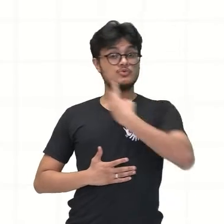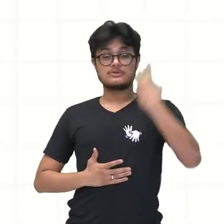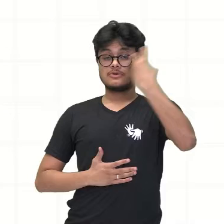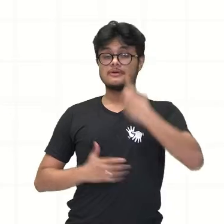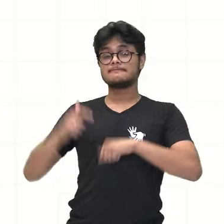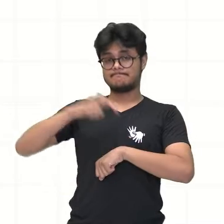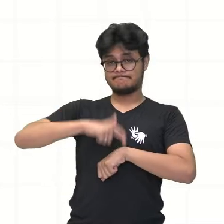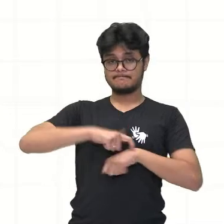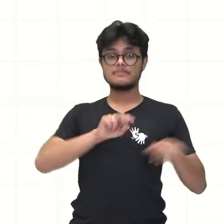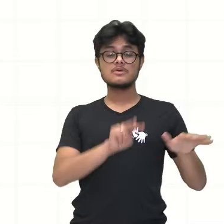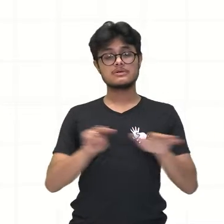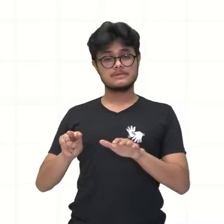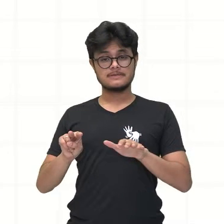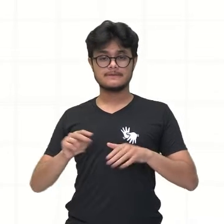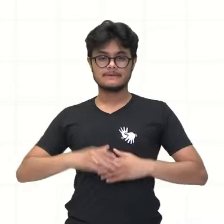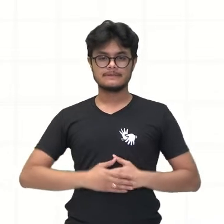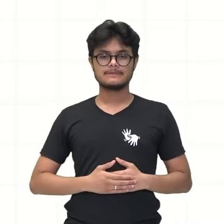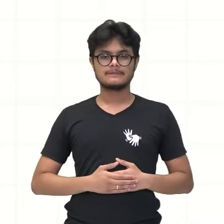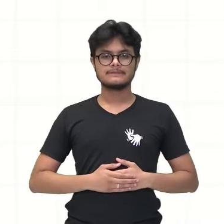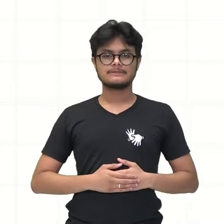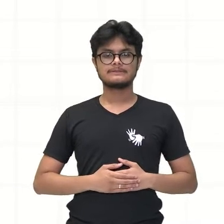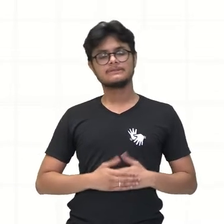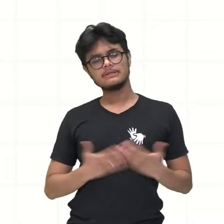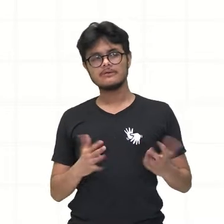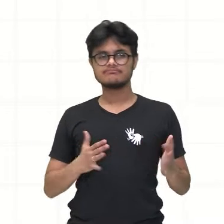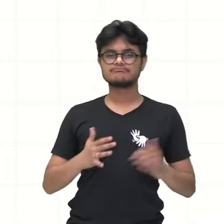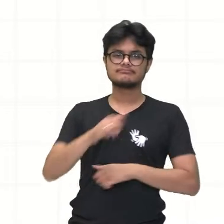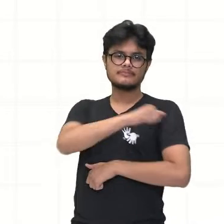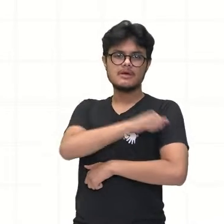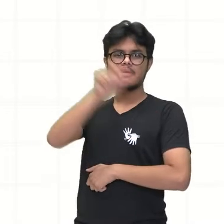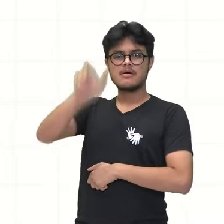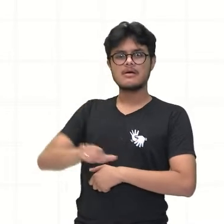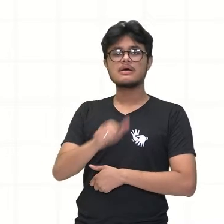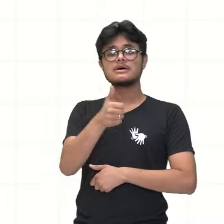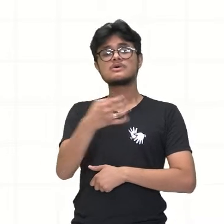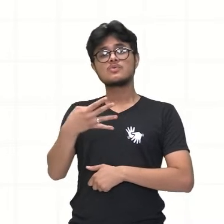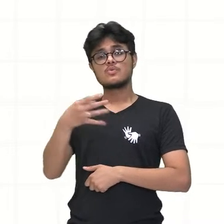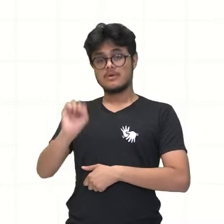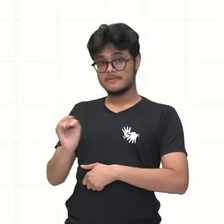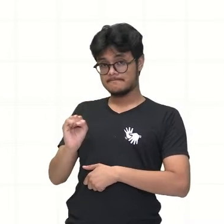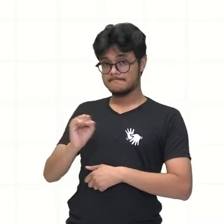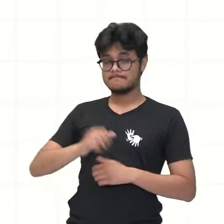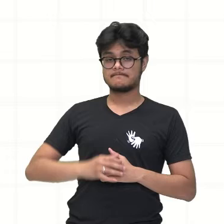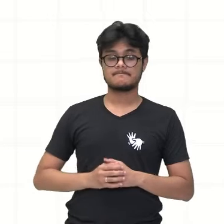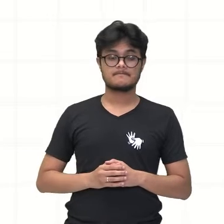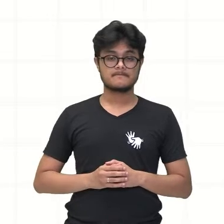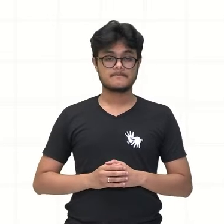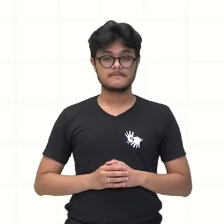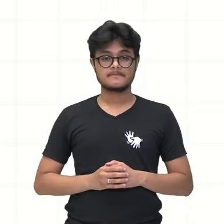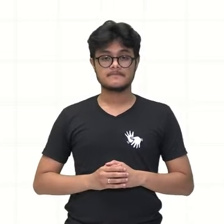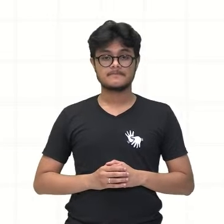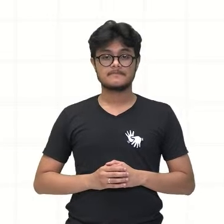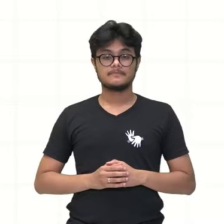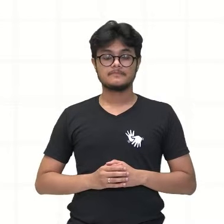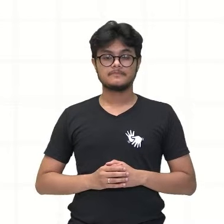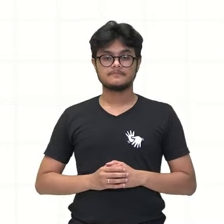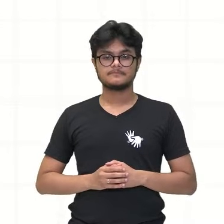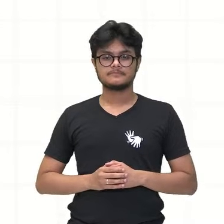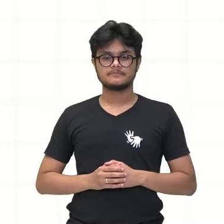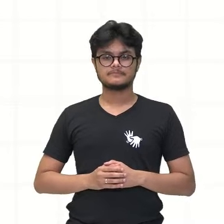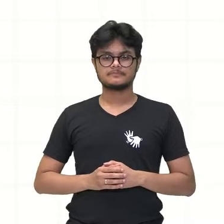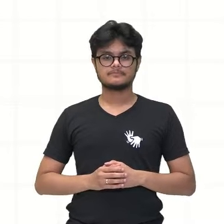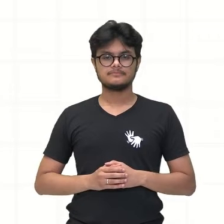horas semanais. E a quantidade de alunos que respondeu que estudam aí 2 horas durante a semana fora da